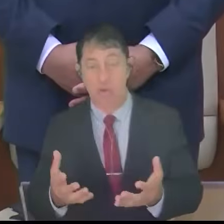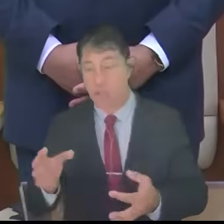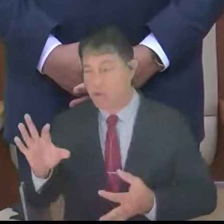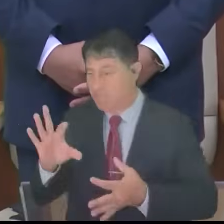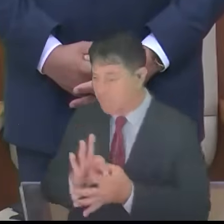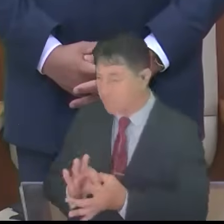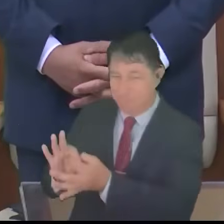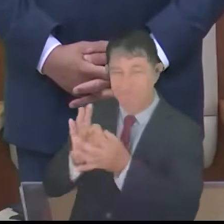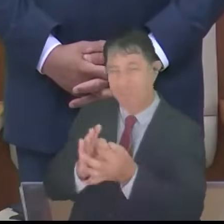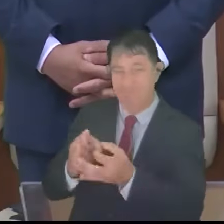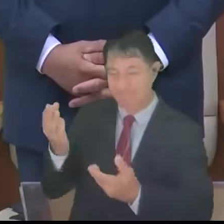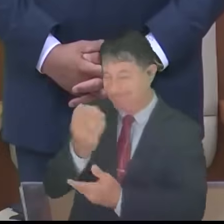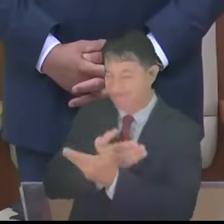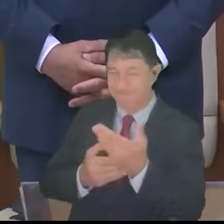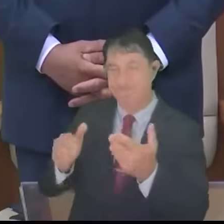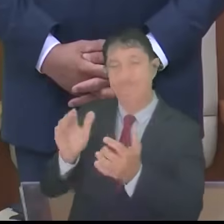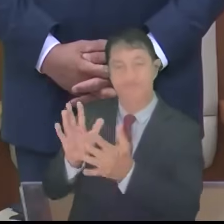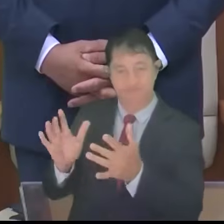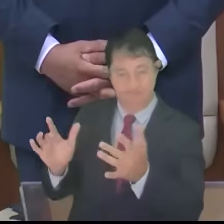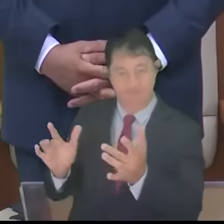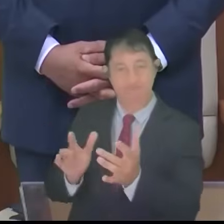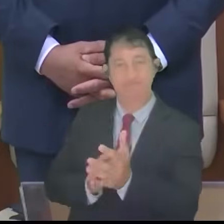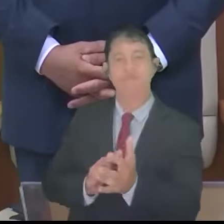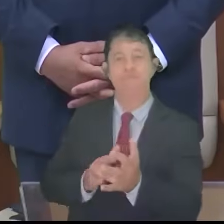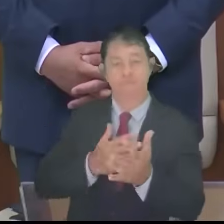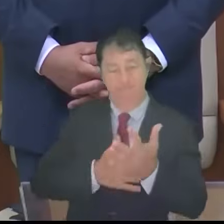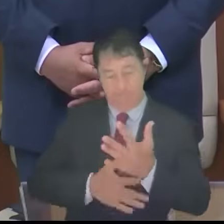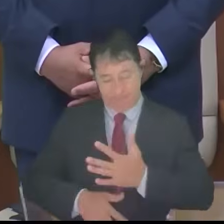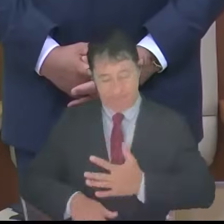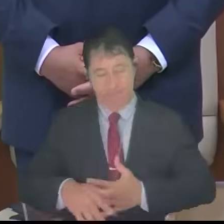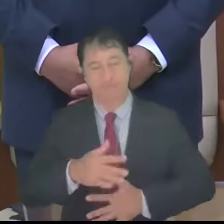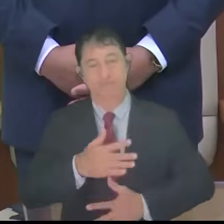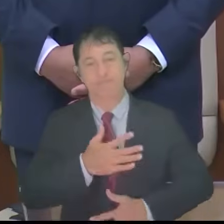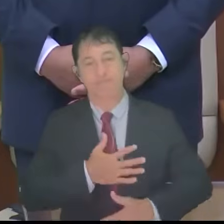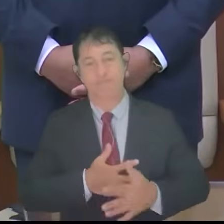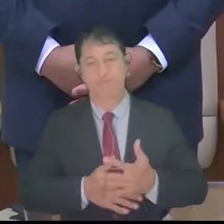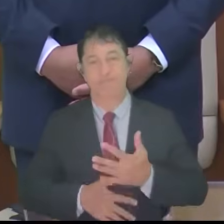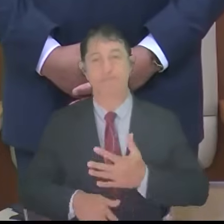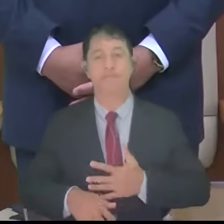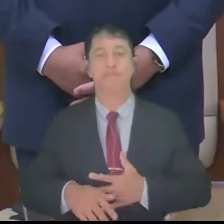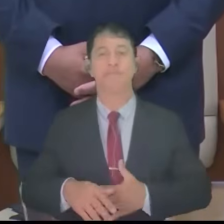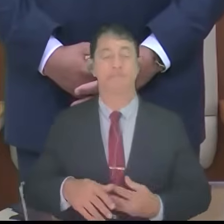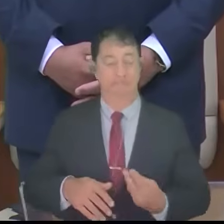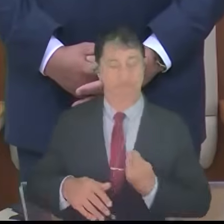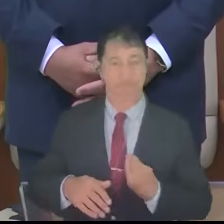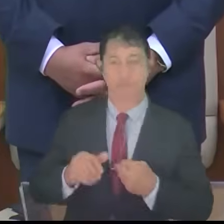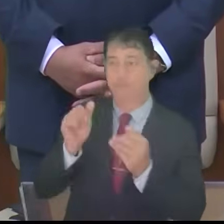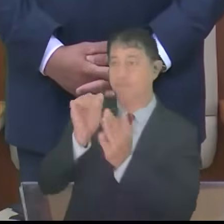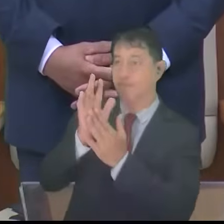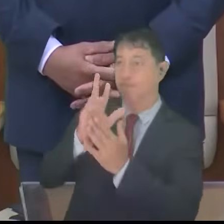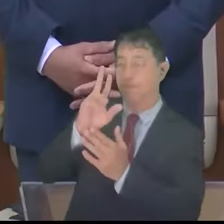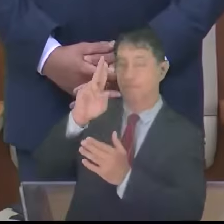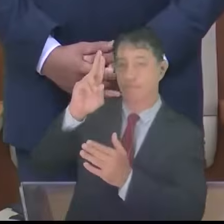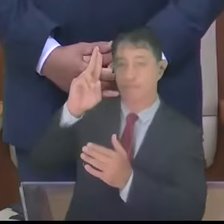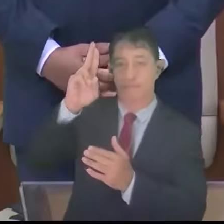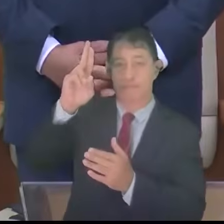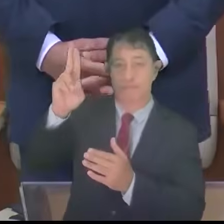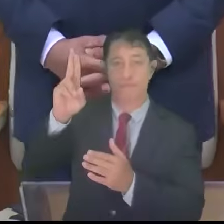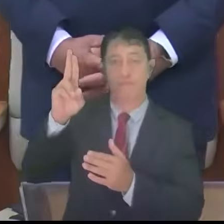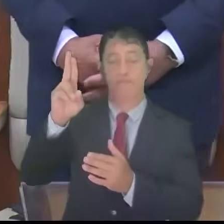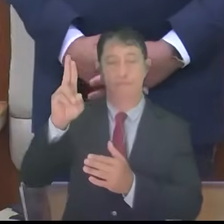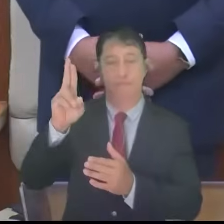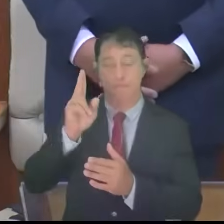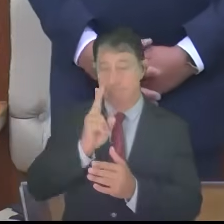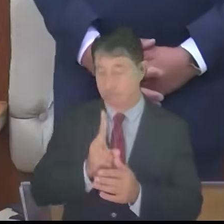domínio, porque teu jugo é suave, Jesus, e o teu fardo é leve. Louvado seja o nome do Senhor